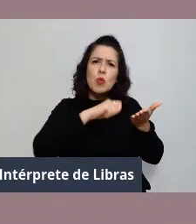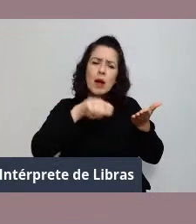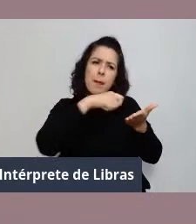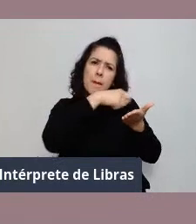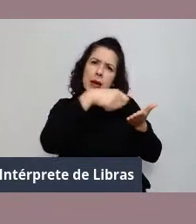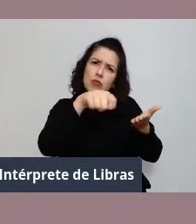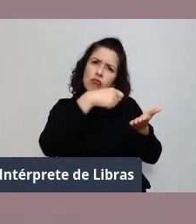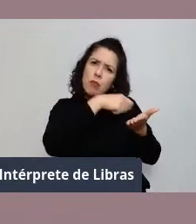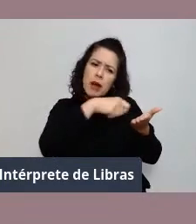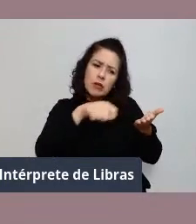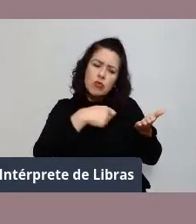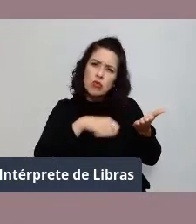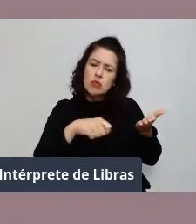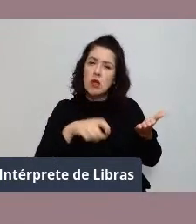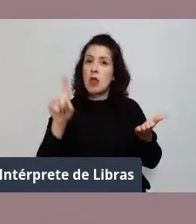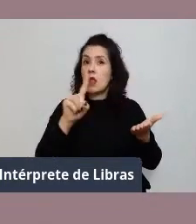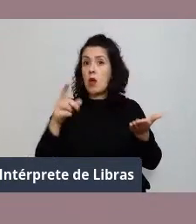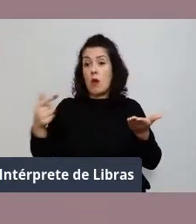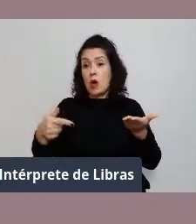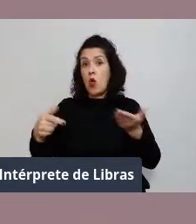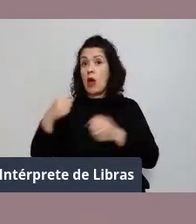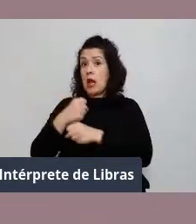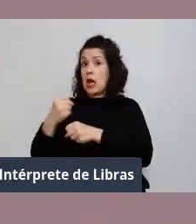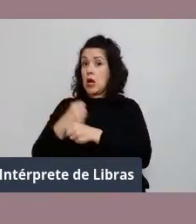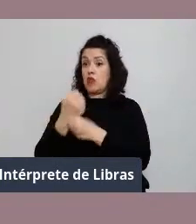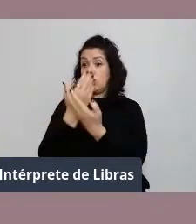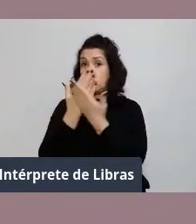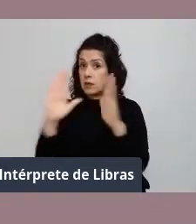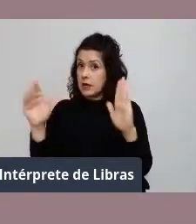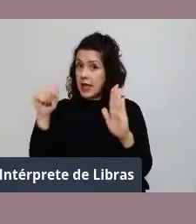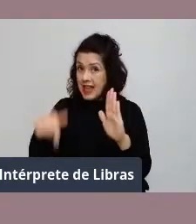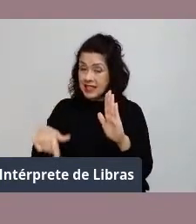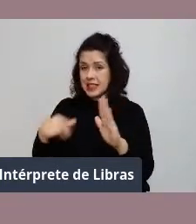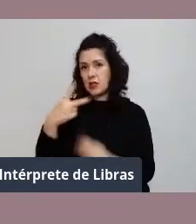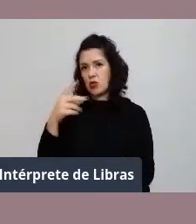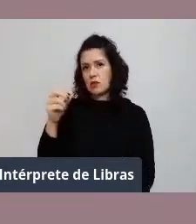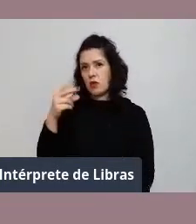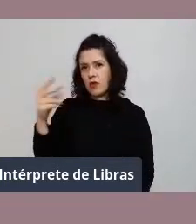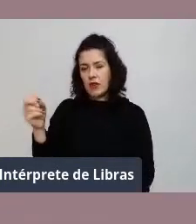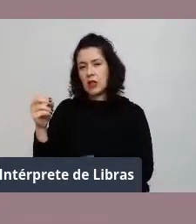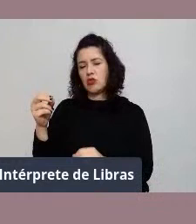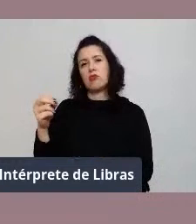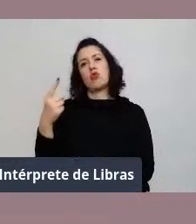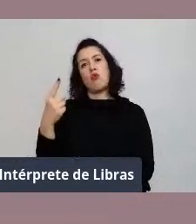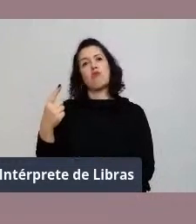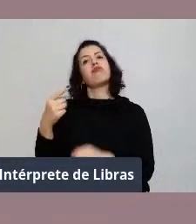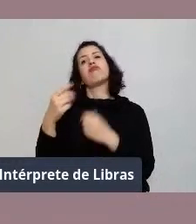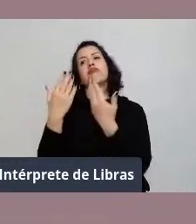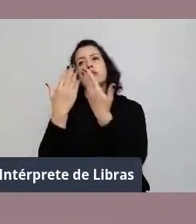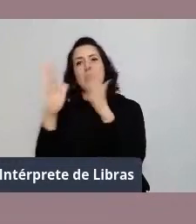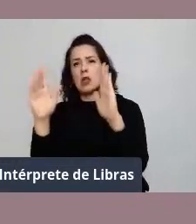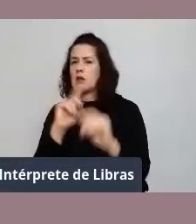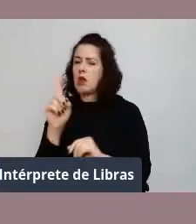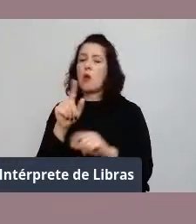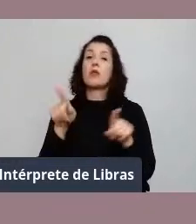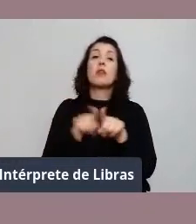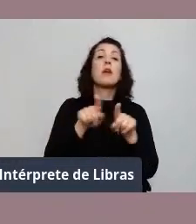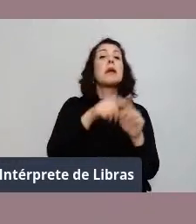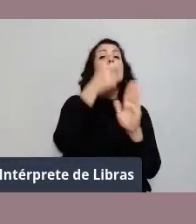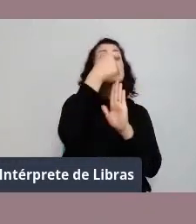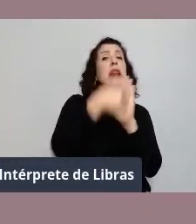está sendo lançada agora esse ano. E que tem também alguns textos críticos